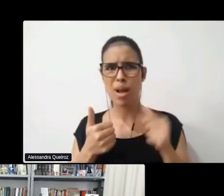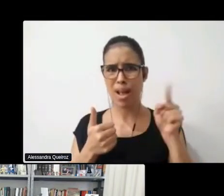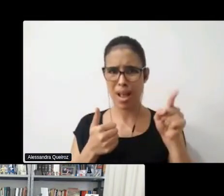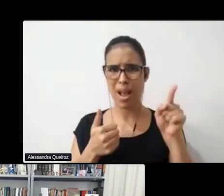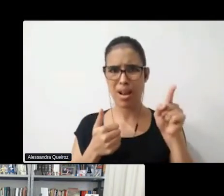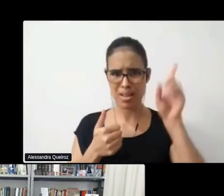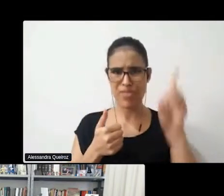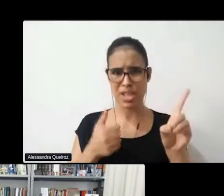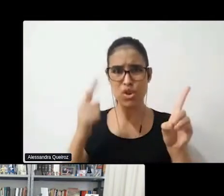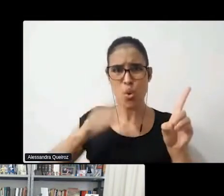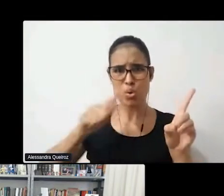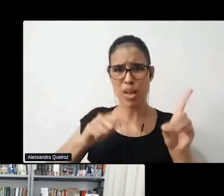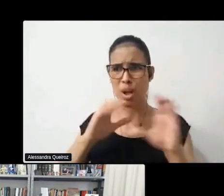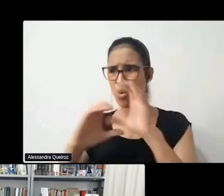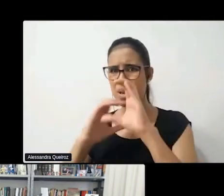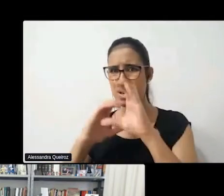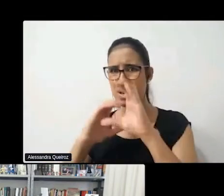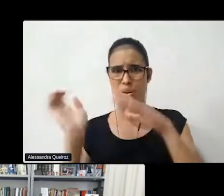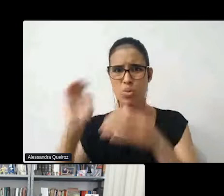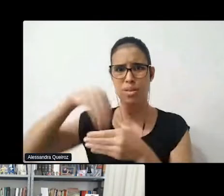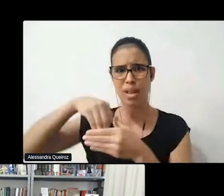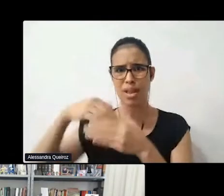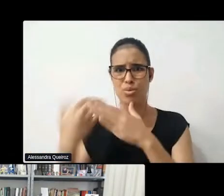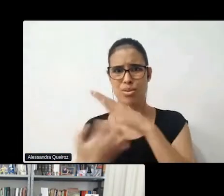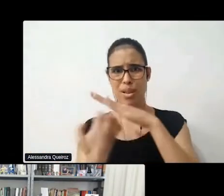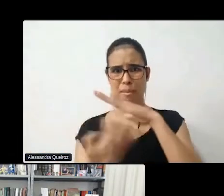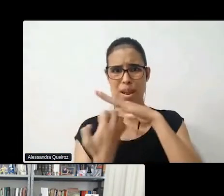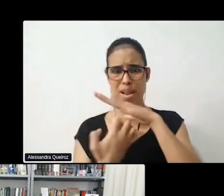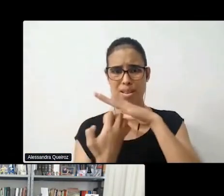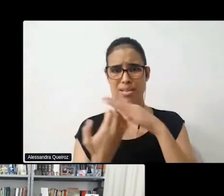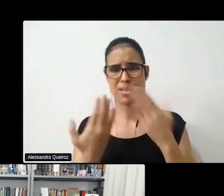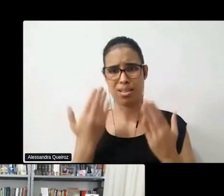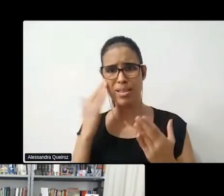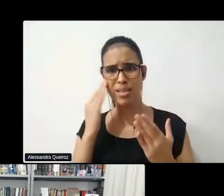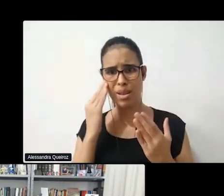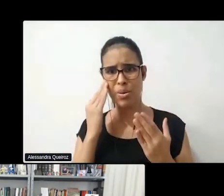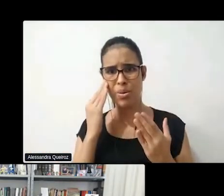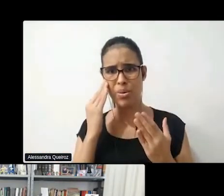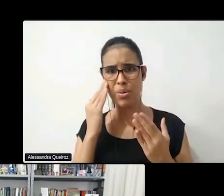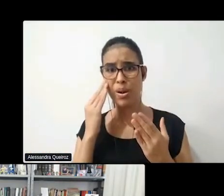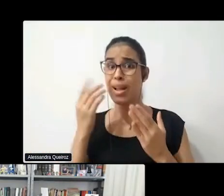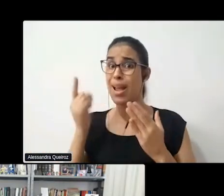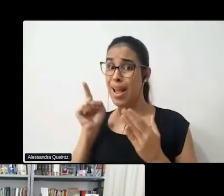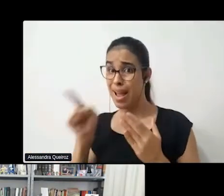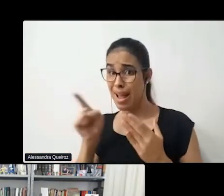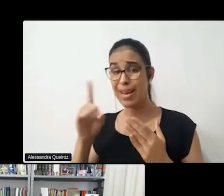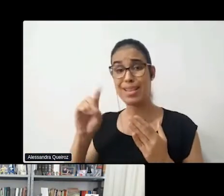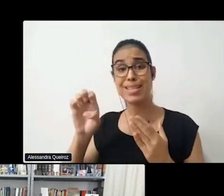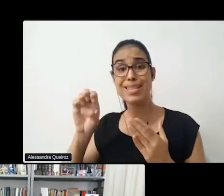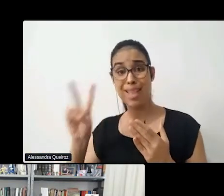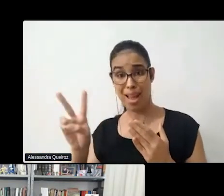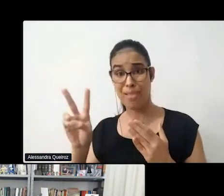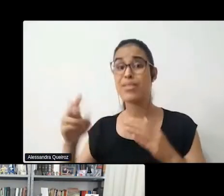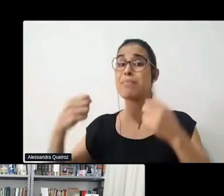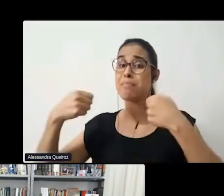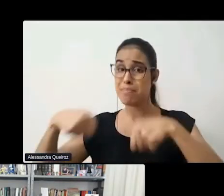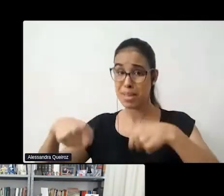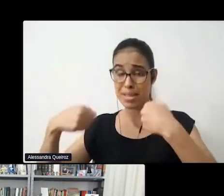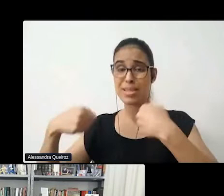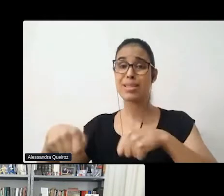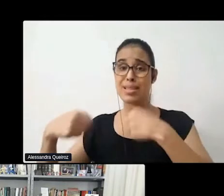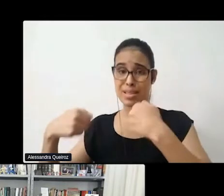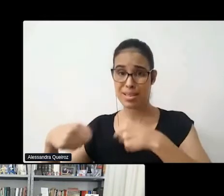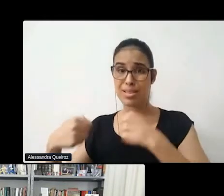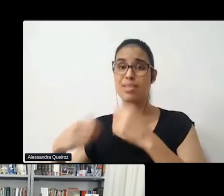a convivência. Então, se o dev não convive e não experimenta essa visão, logo torna-se difícil para